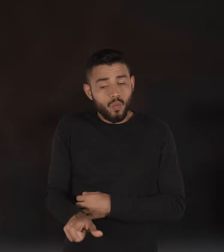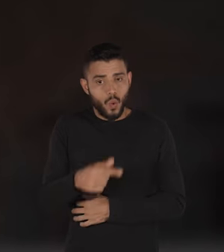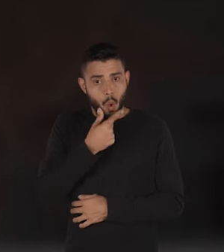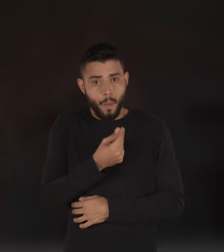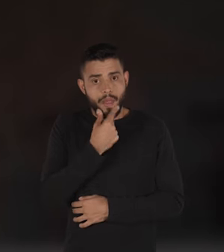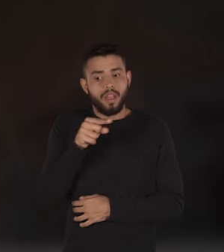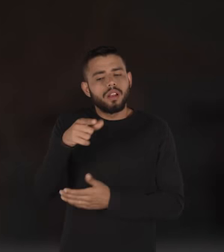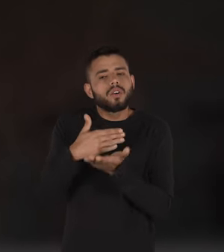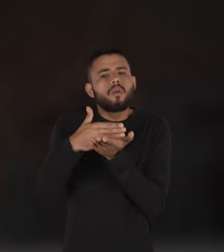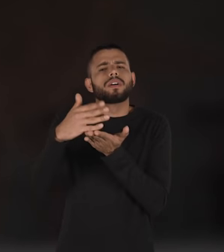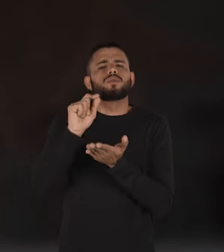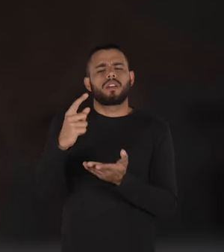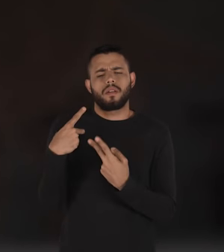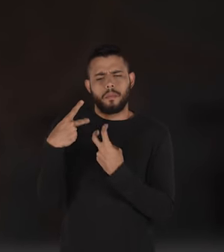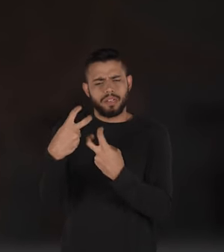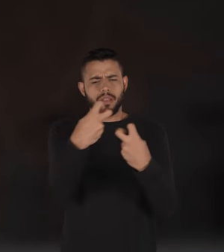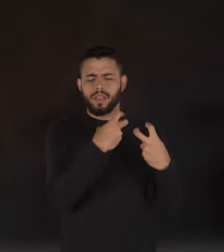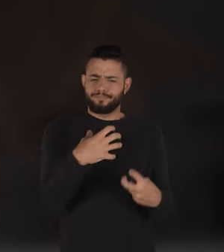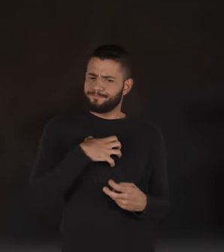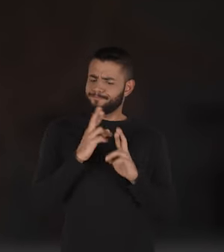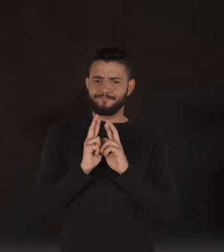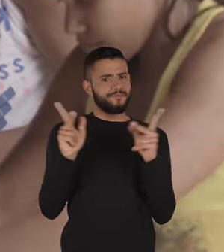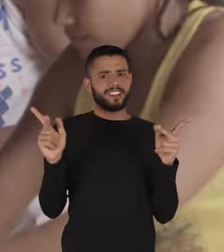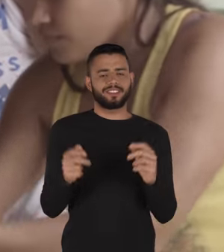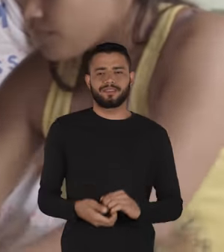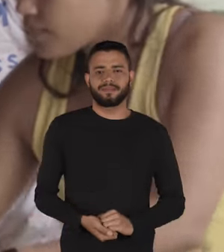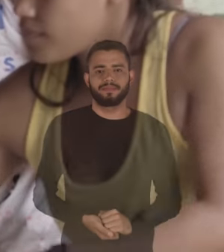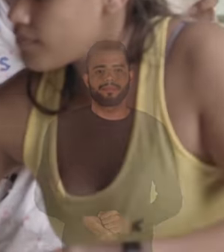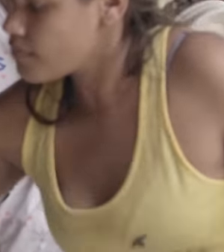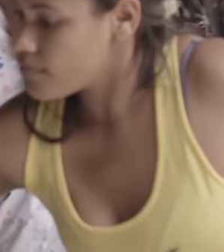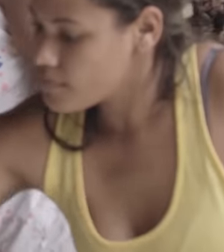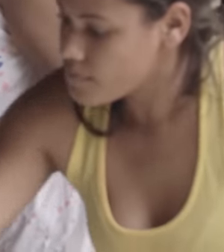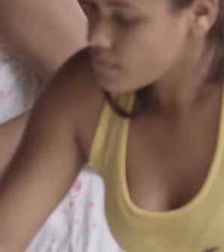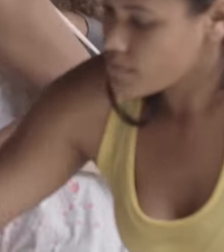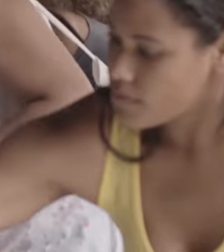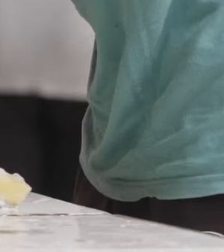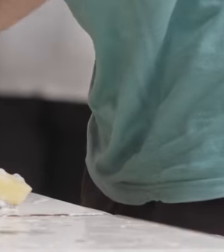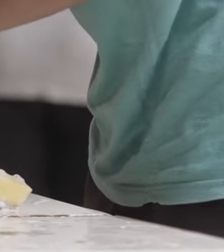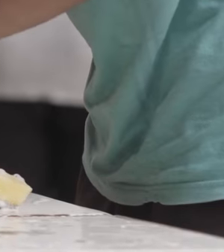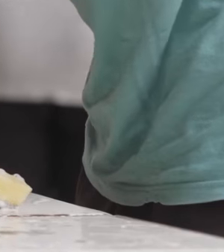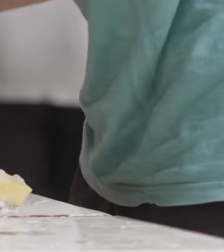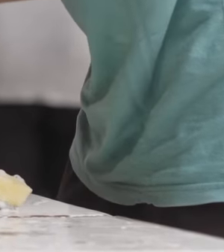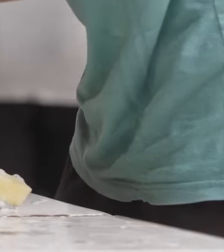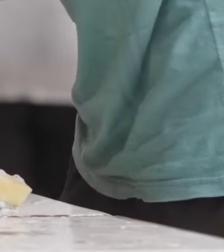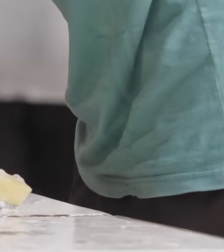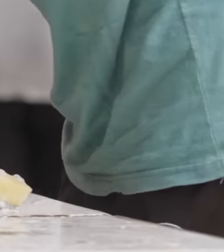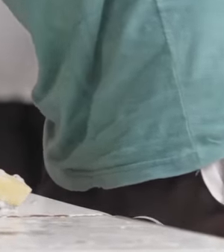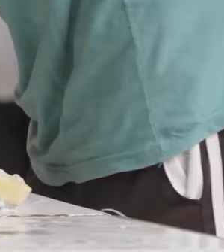homem, ele começa a se perceber com um outro olhar. Homens e mulheres lavam e secam a louça juntos.